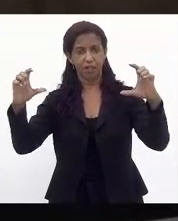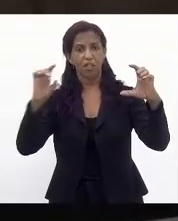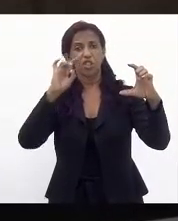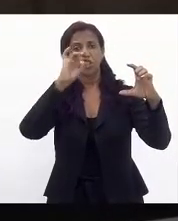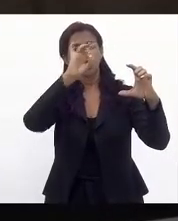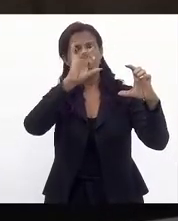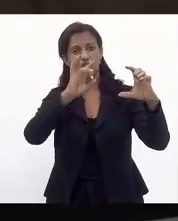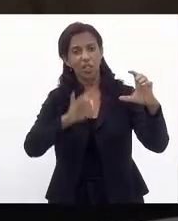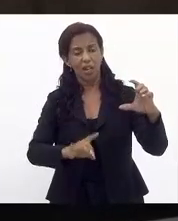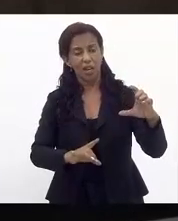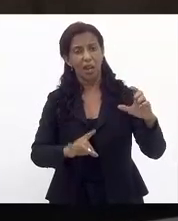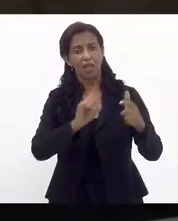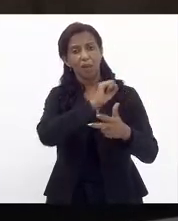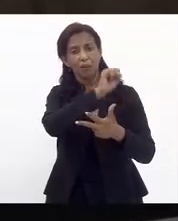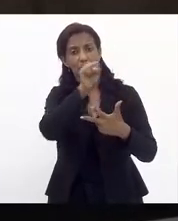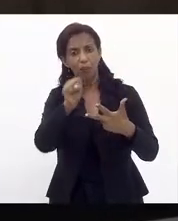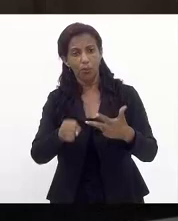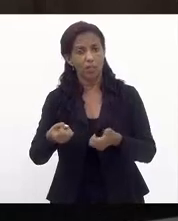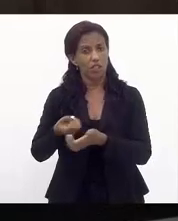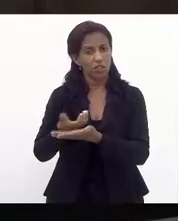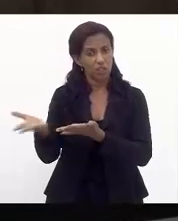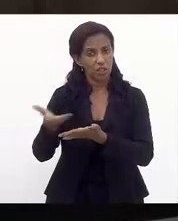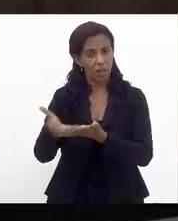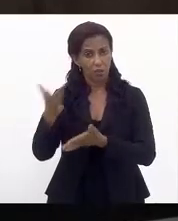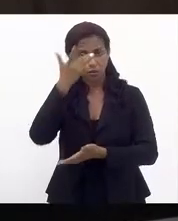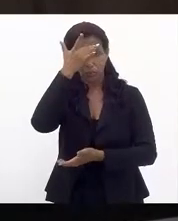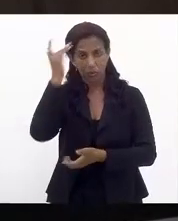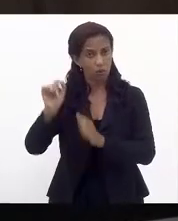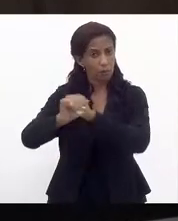poder gasto de pessoal Claro